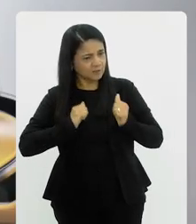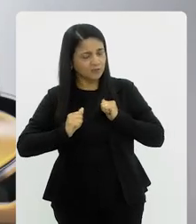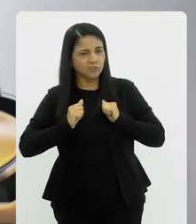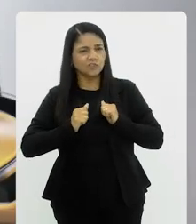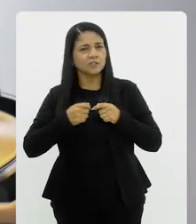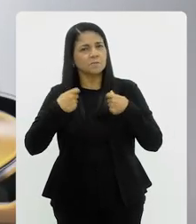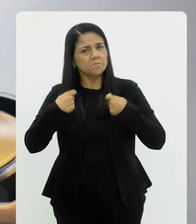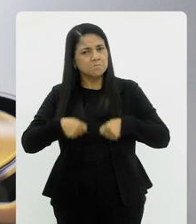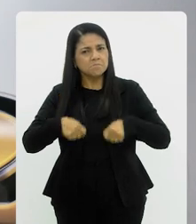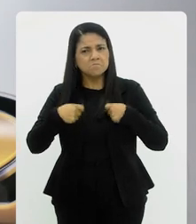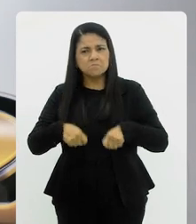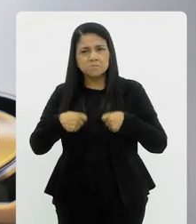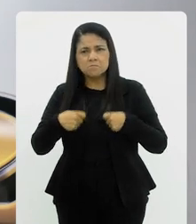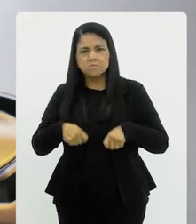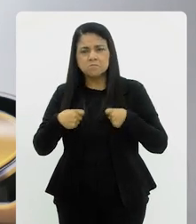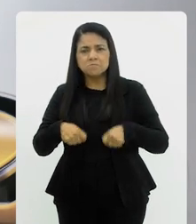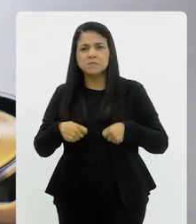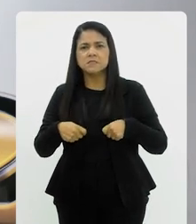necessidade